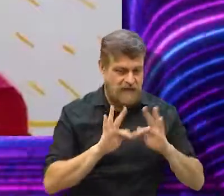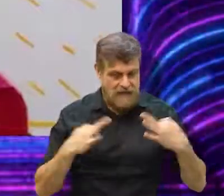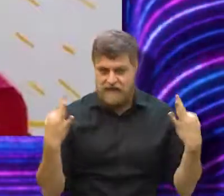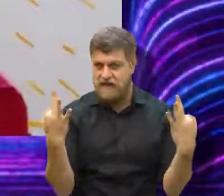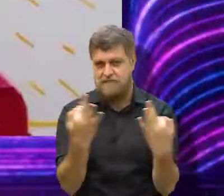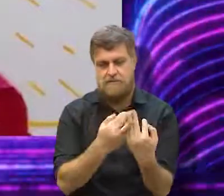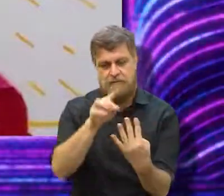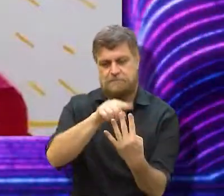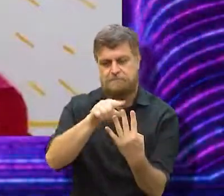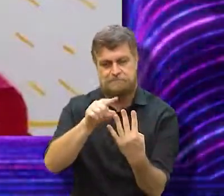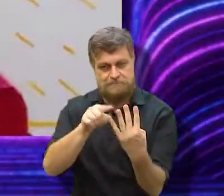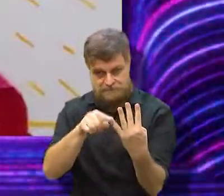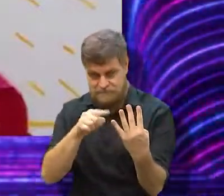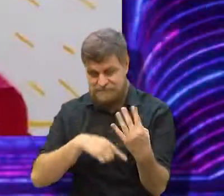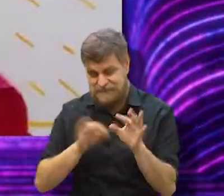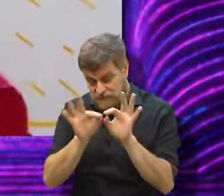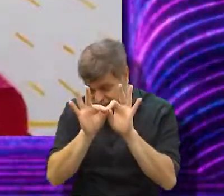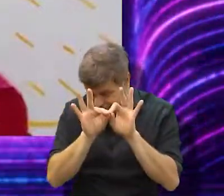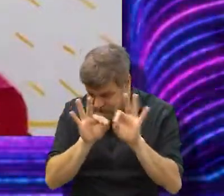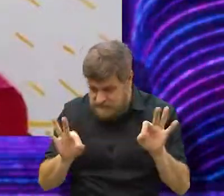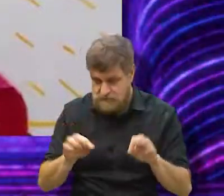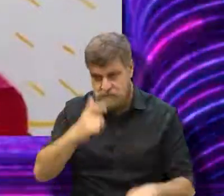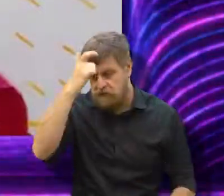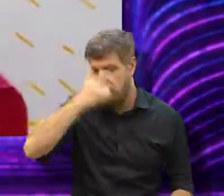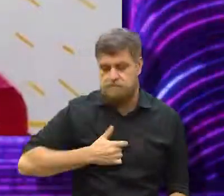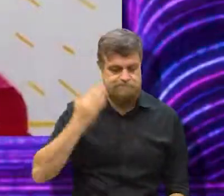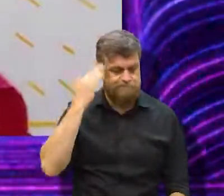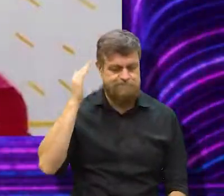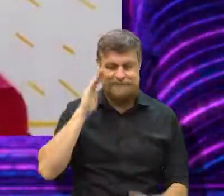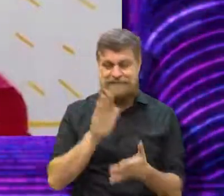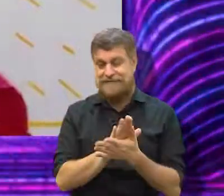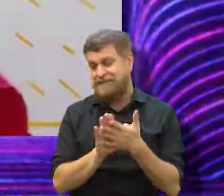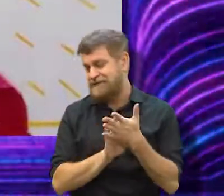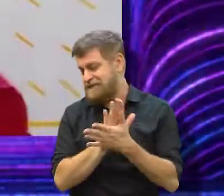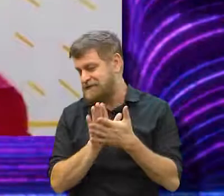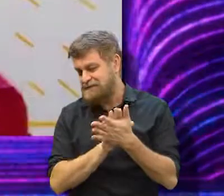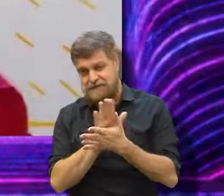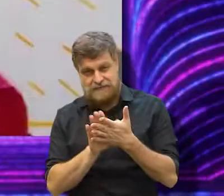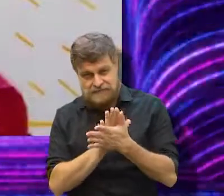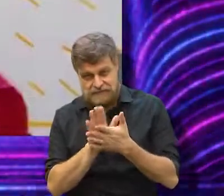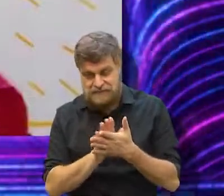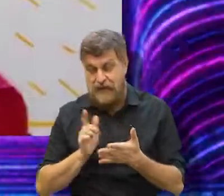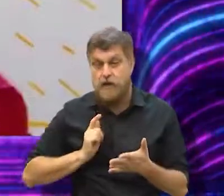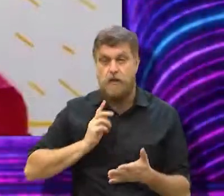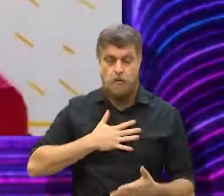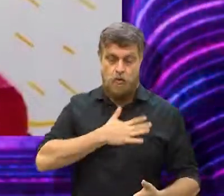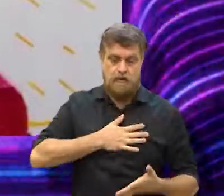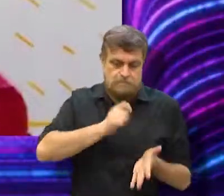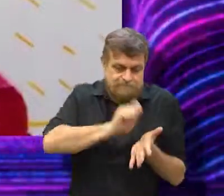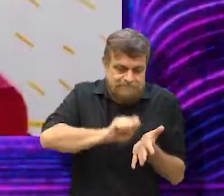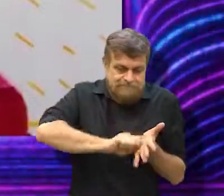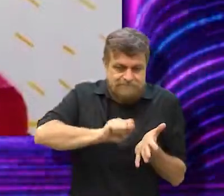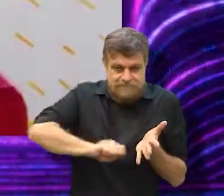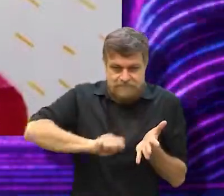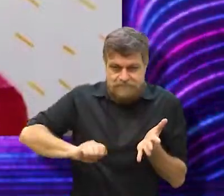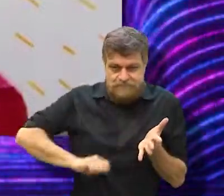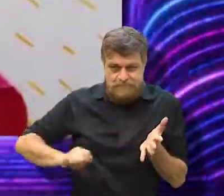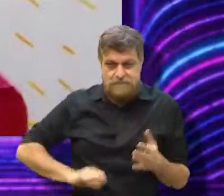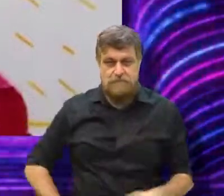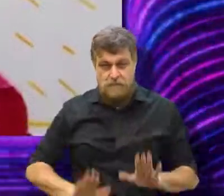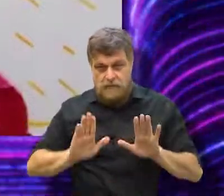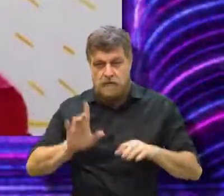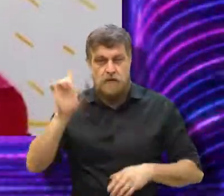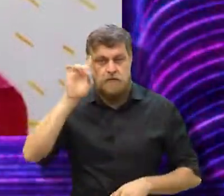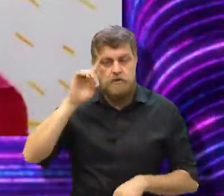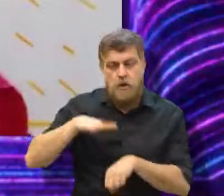família. Foi uma coisa simples, né? Eu não entendo nada de animação. O que eu gosto mesmo é de escrever, mas não entendo